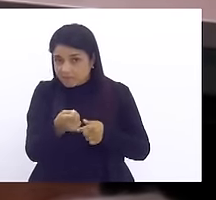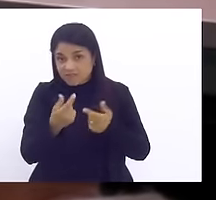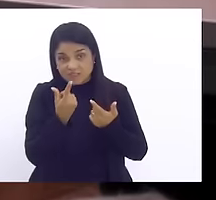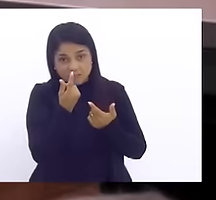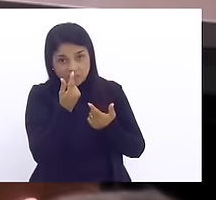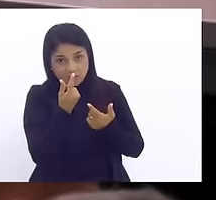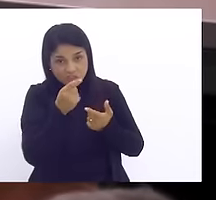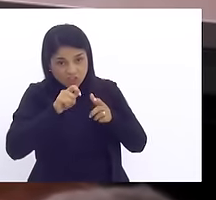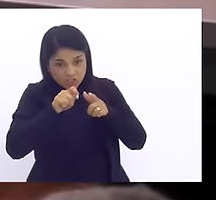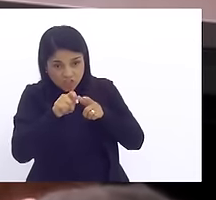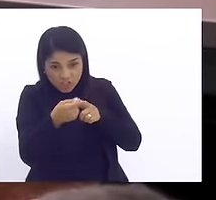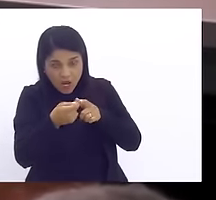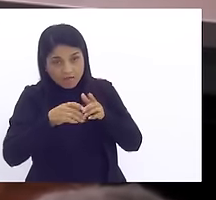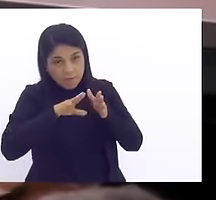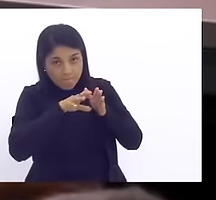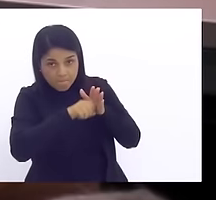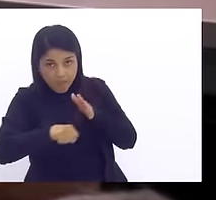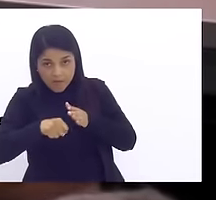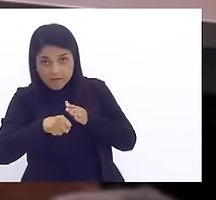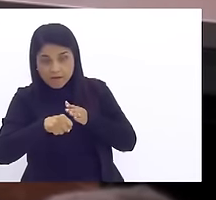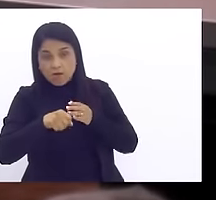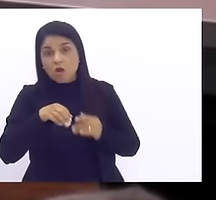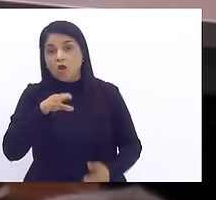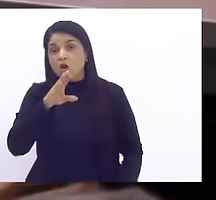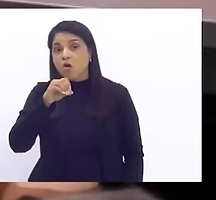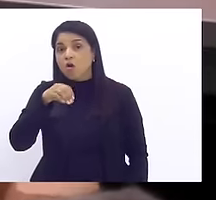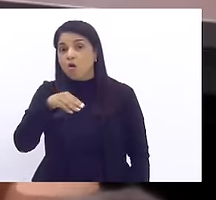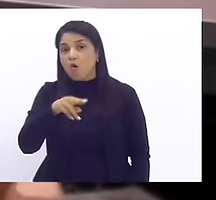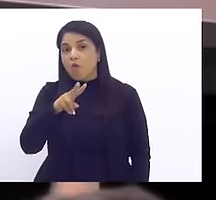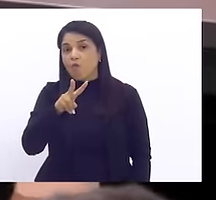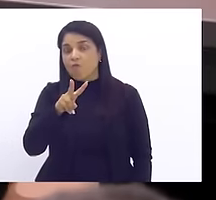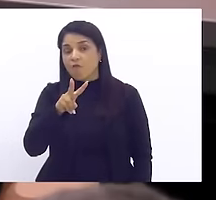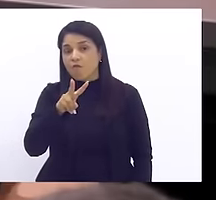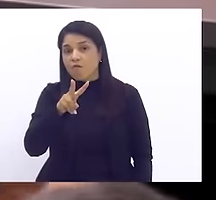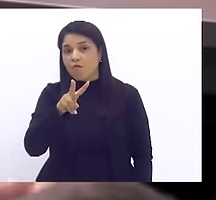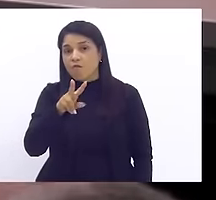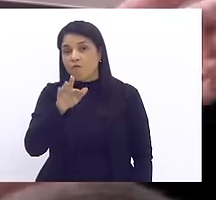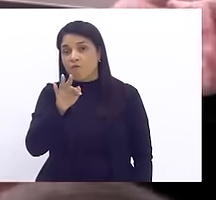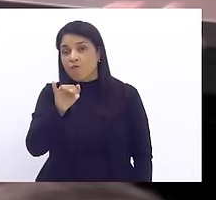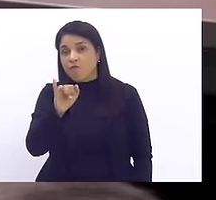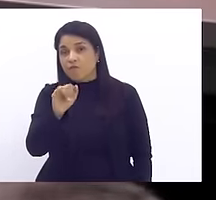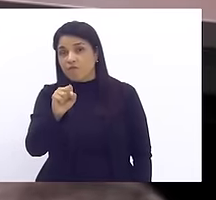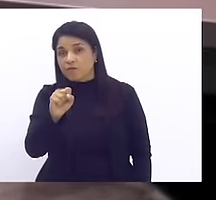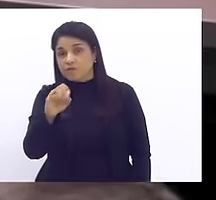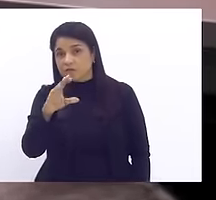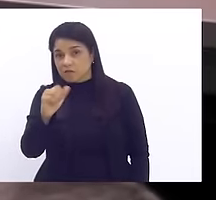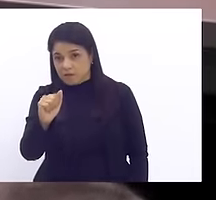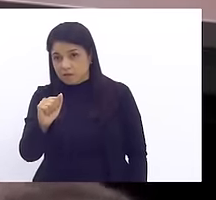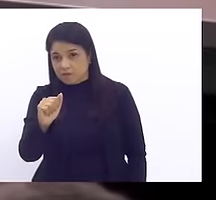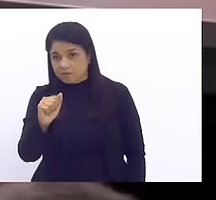foi o deputado utilizou o termo Confisco esse alguém não é o agente do deto